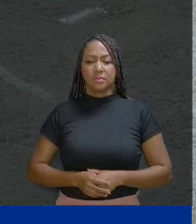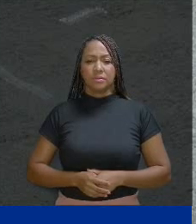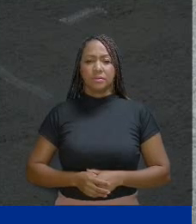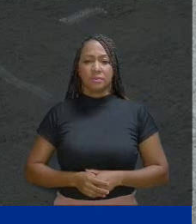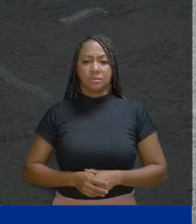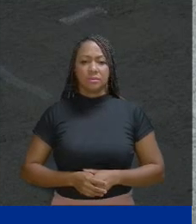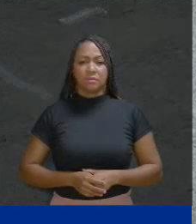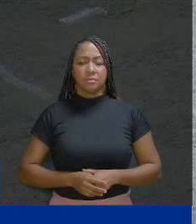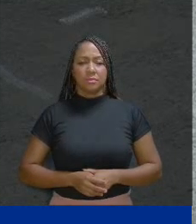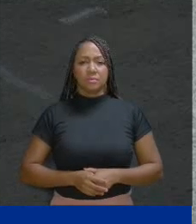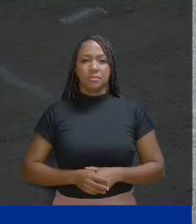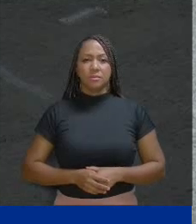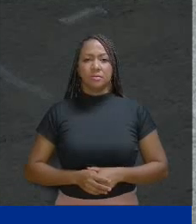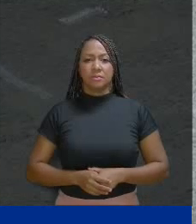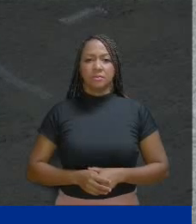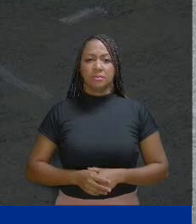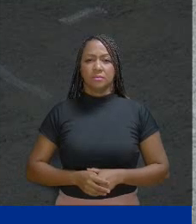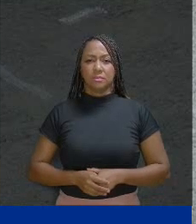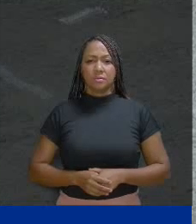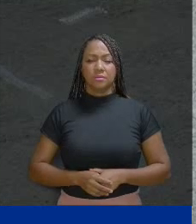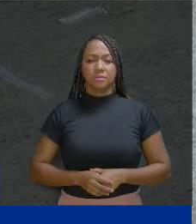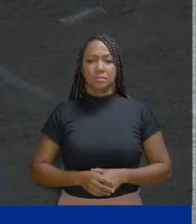Imagem ampla do plenário.